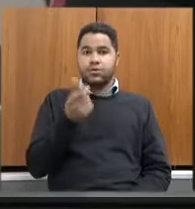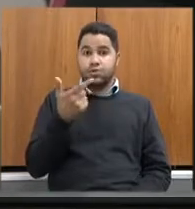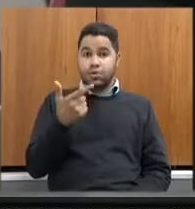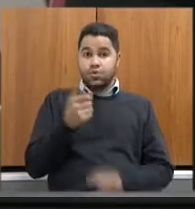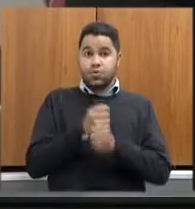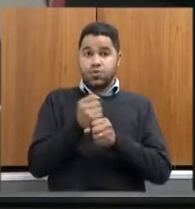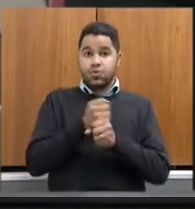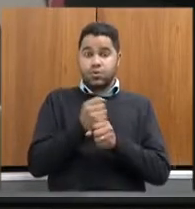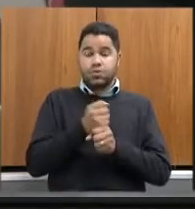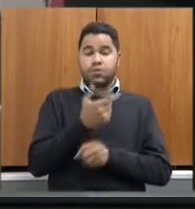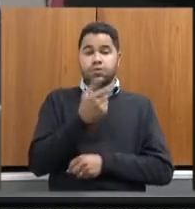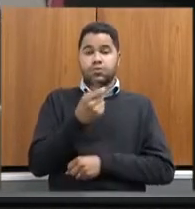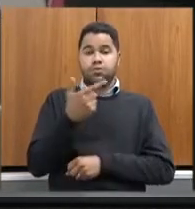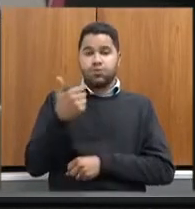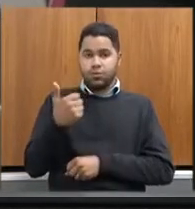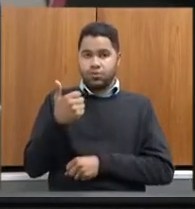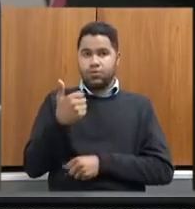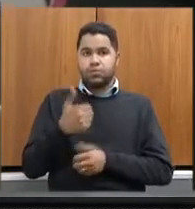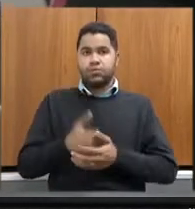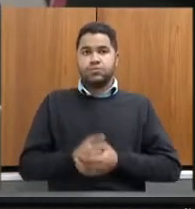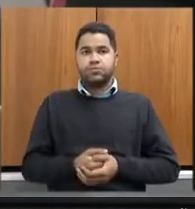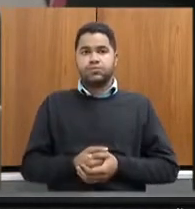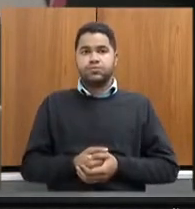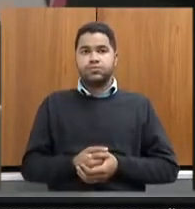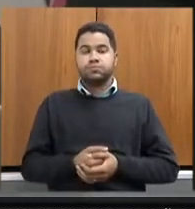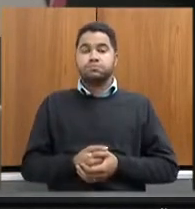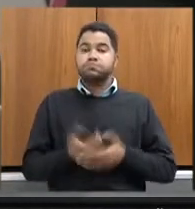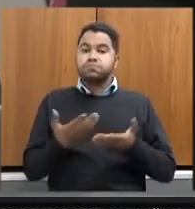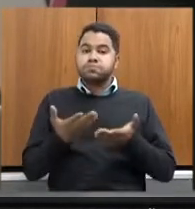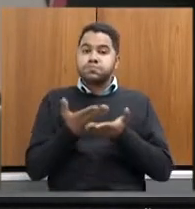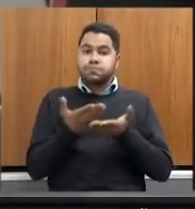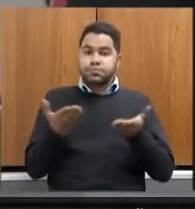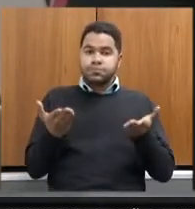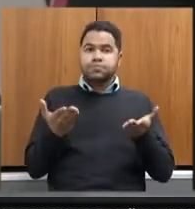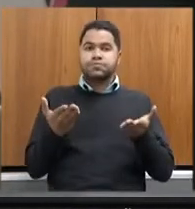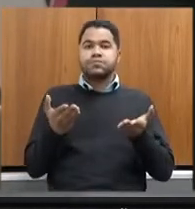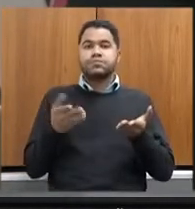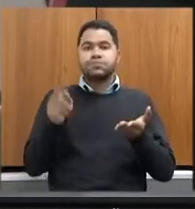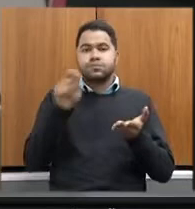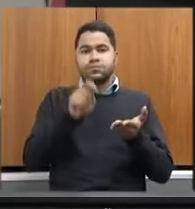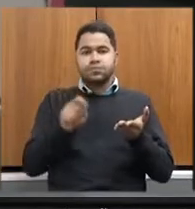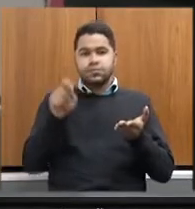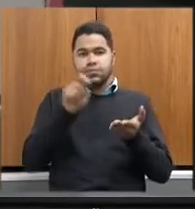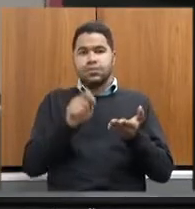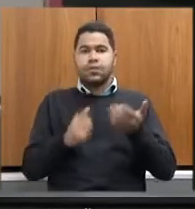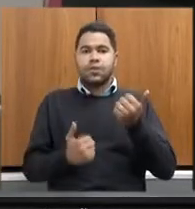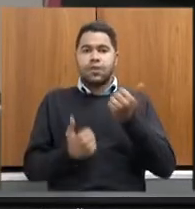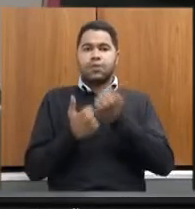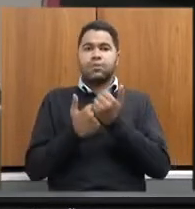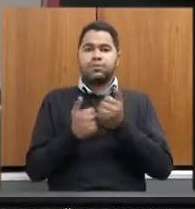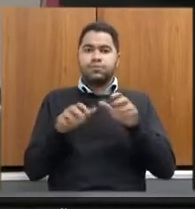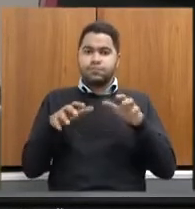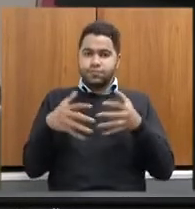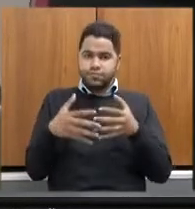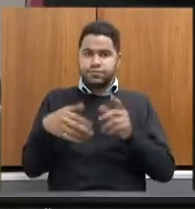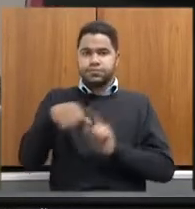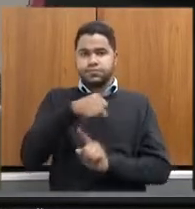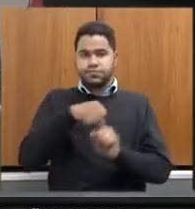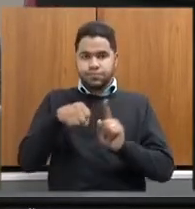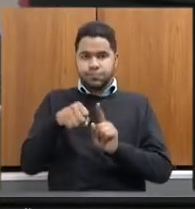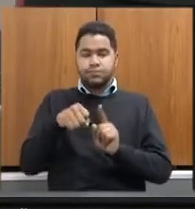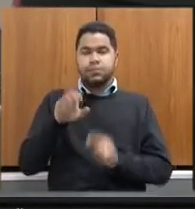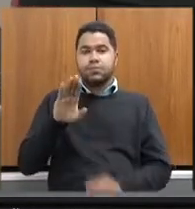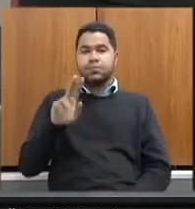3021 a utilidade pública da associação Centro de Apoio de idade comunidades sociais